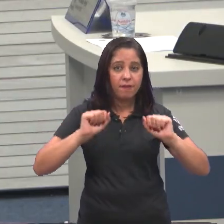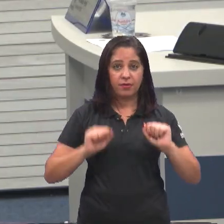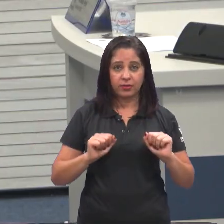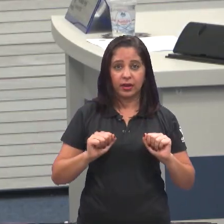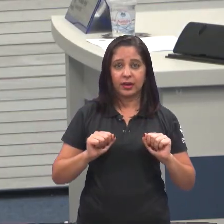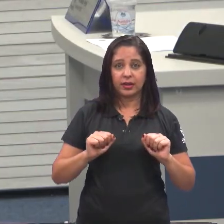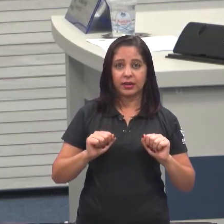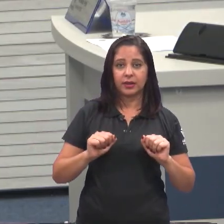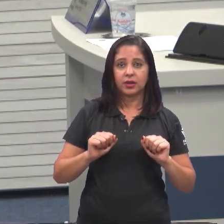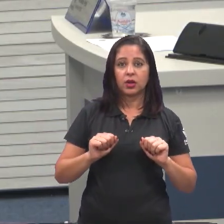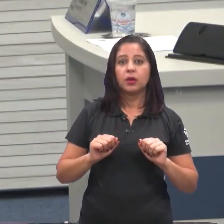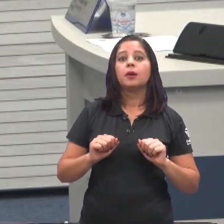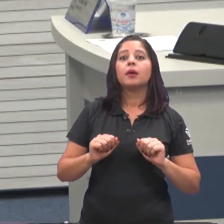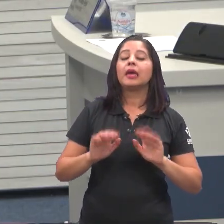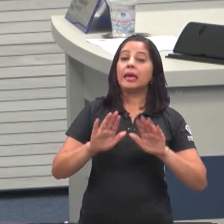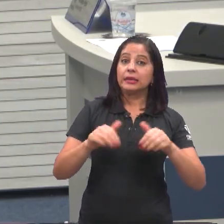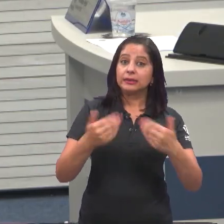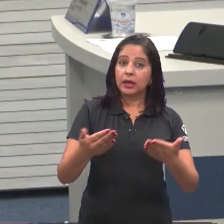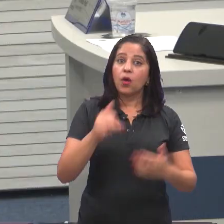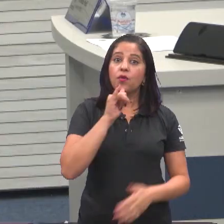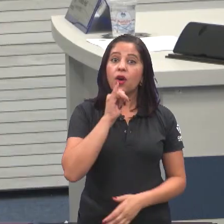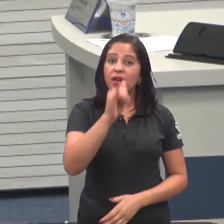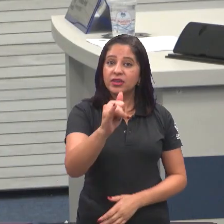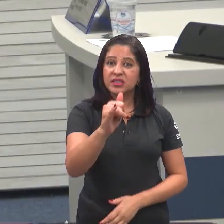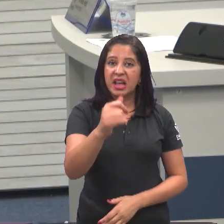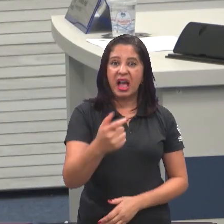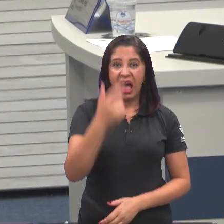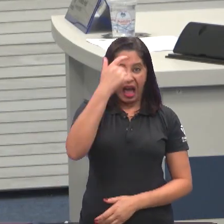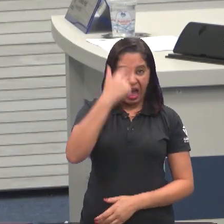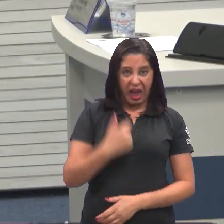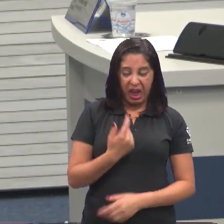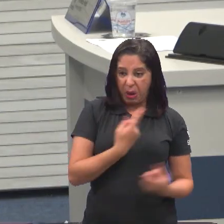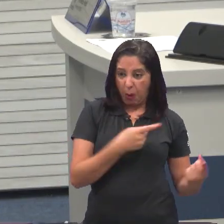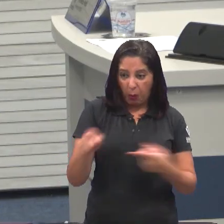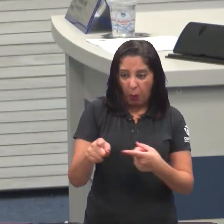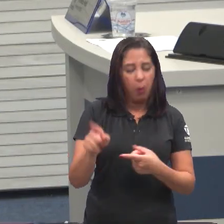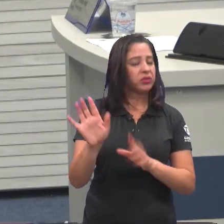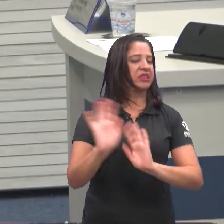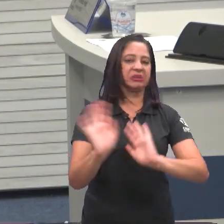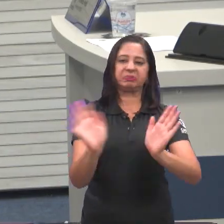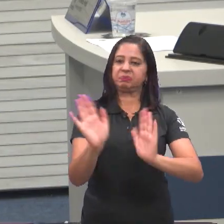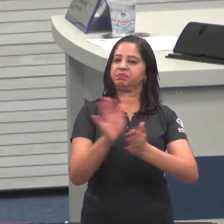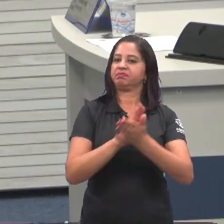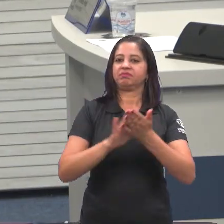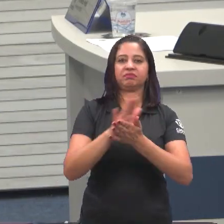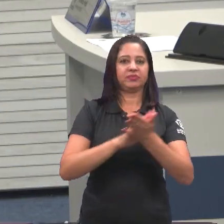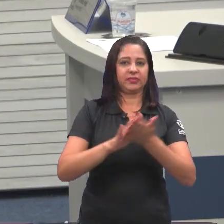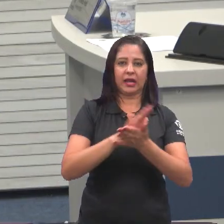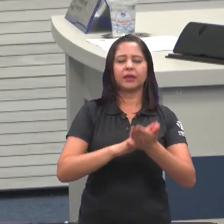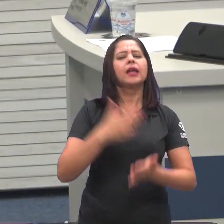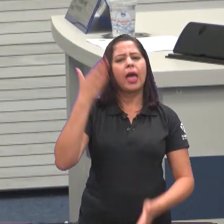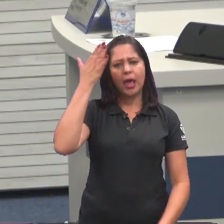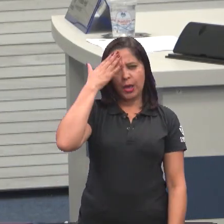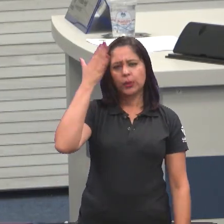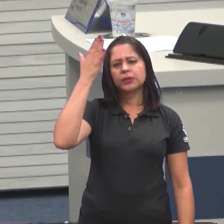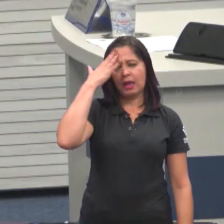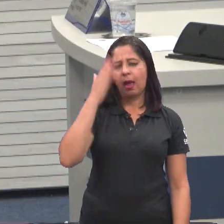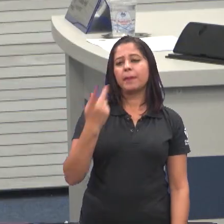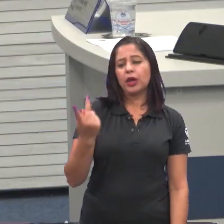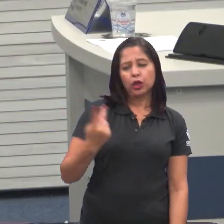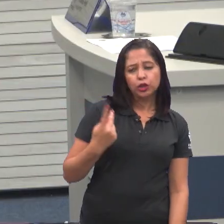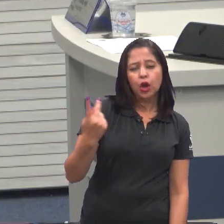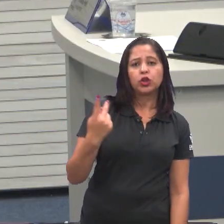linha de pensamento. Então, eu quero dizer que não tenho absolutamente nada contra o vereador Sena. Eu entendo que nós, enquanto vereadores, temos que